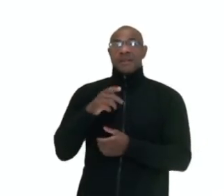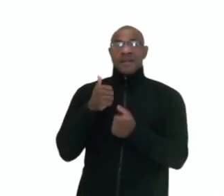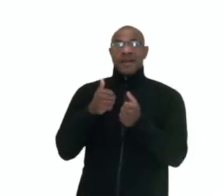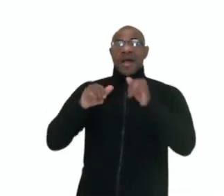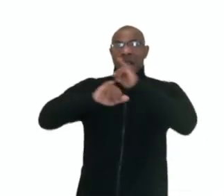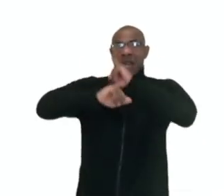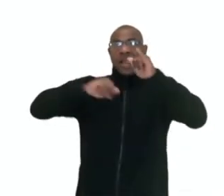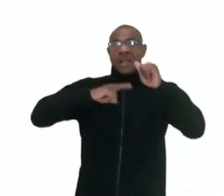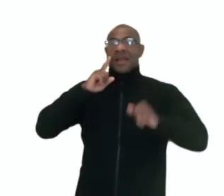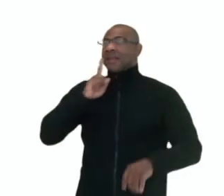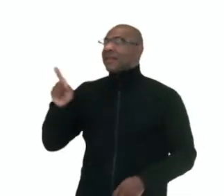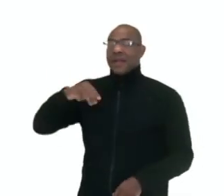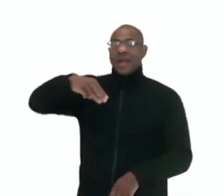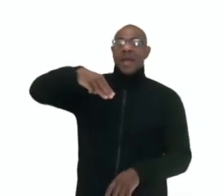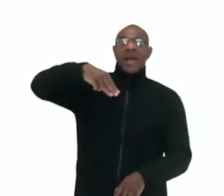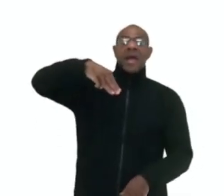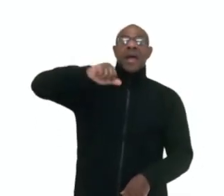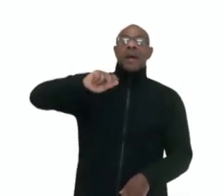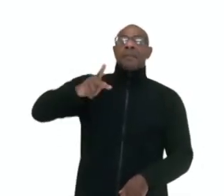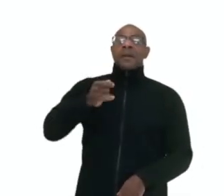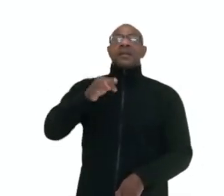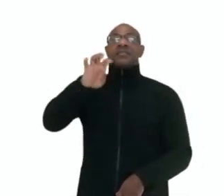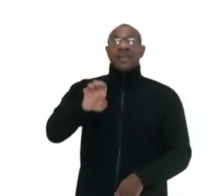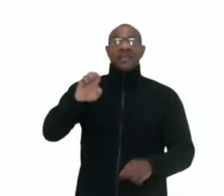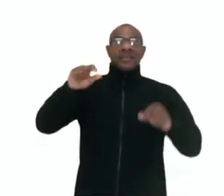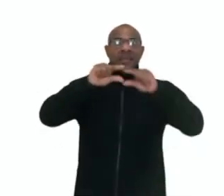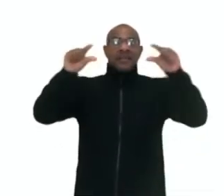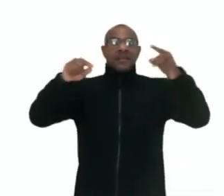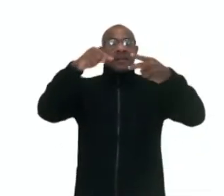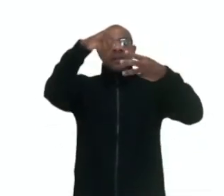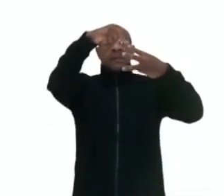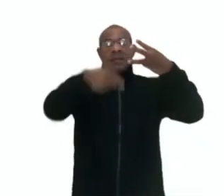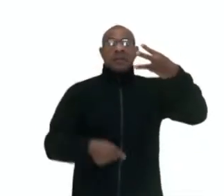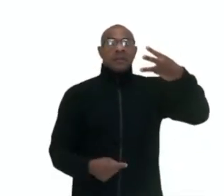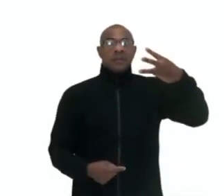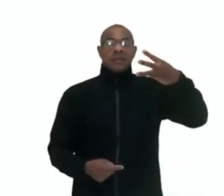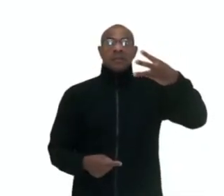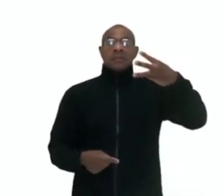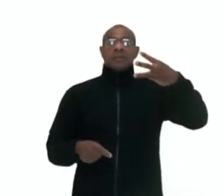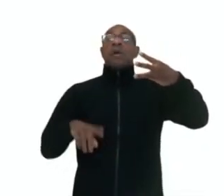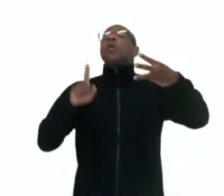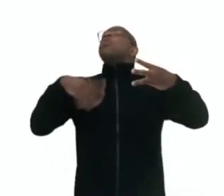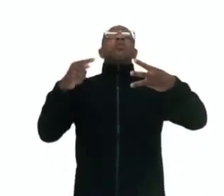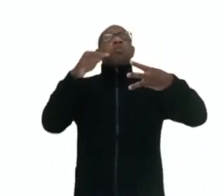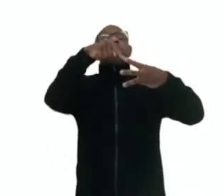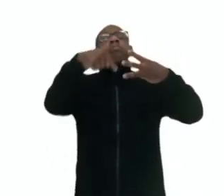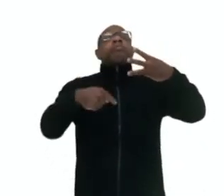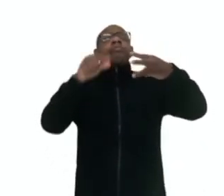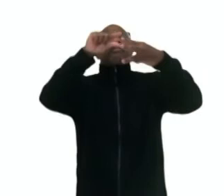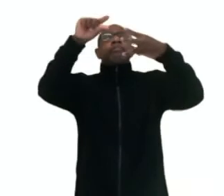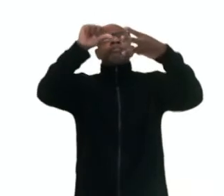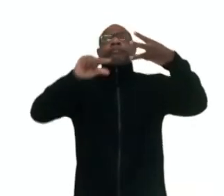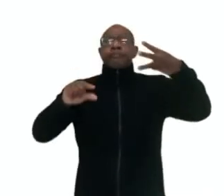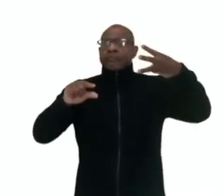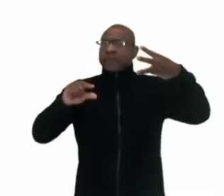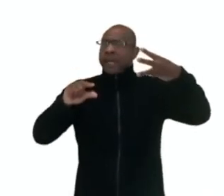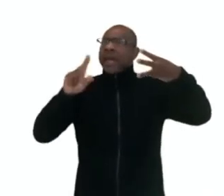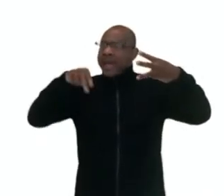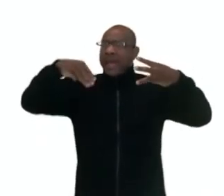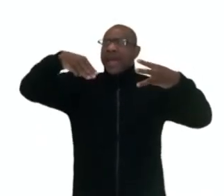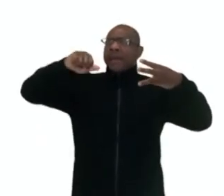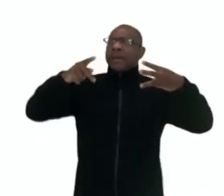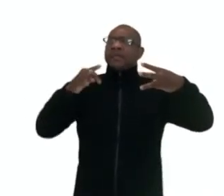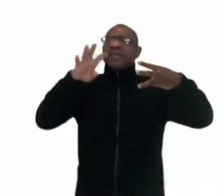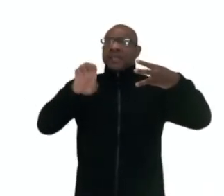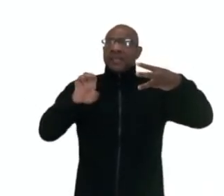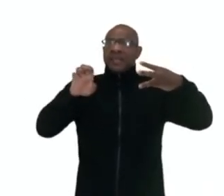nós retomamos a manchete. Qual destas duas frases você identifica como sendo a manchete? Dia da árvore. Por